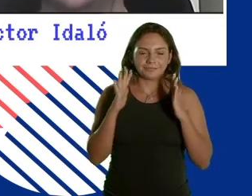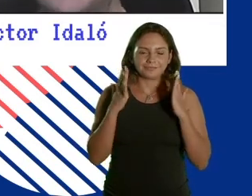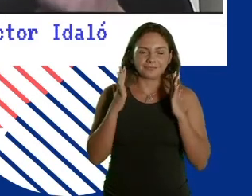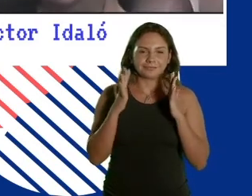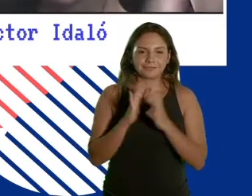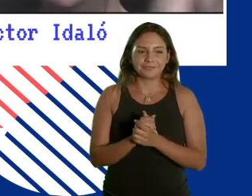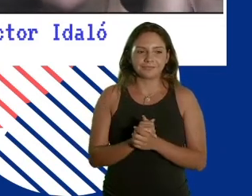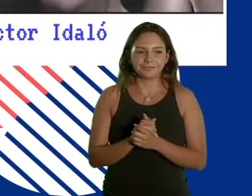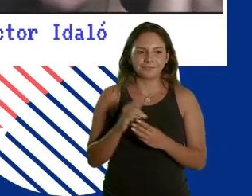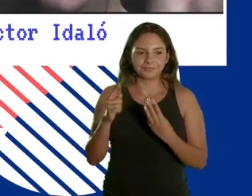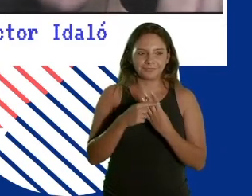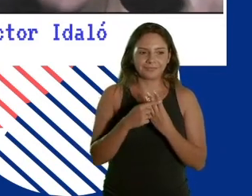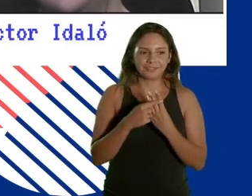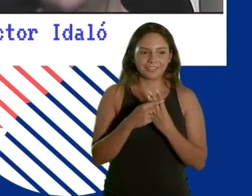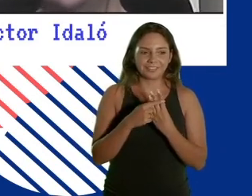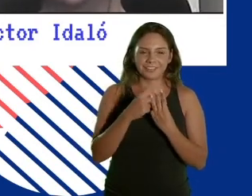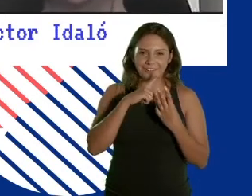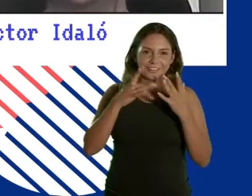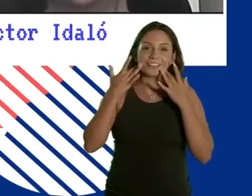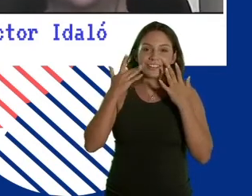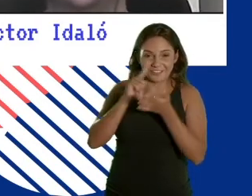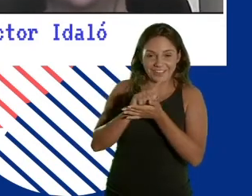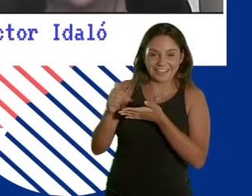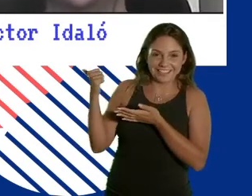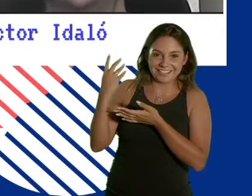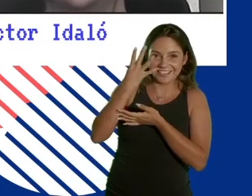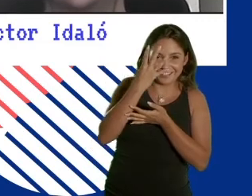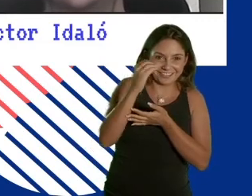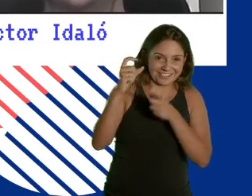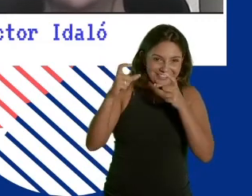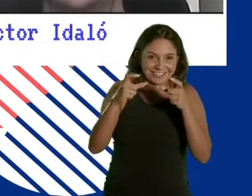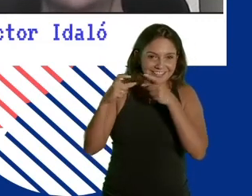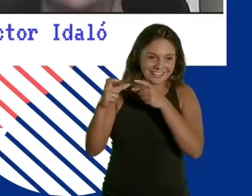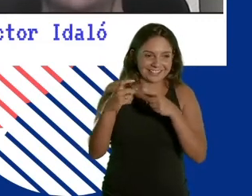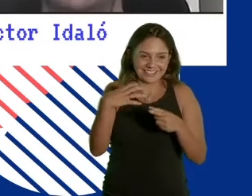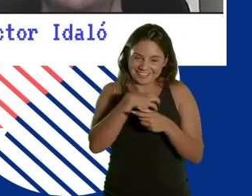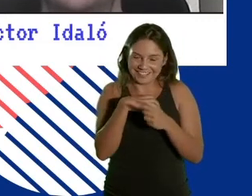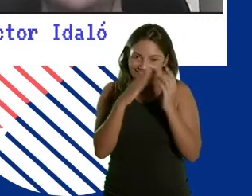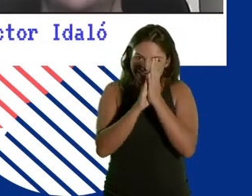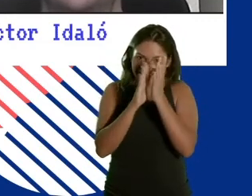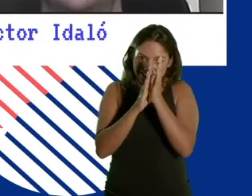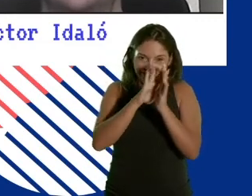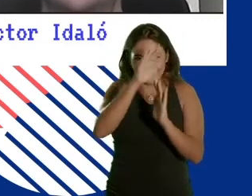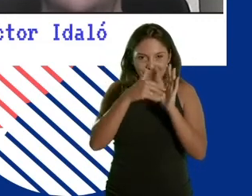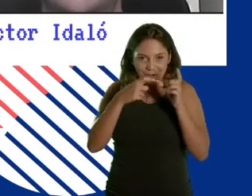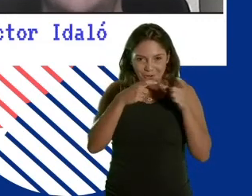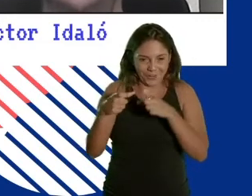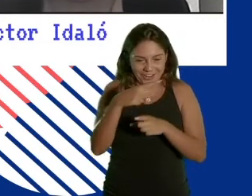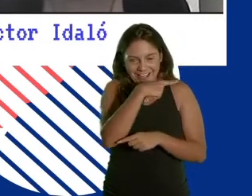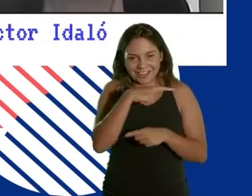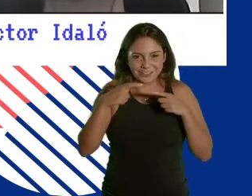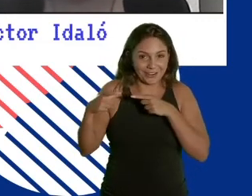Vilma, aqui atrás de mim há um teatro vazio com 400 lugares. Sinta-se aplaudido por todos esses lugares